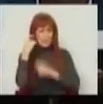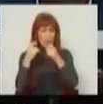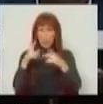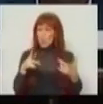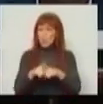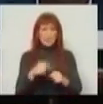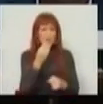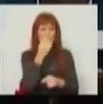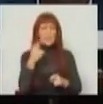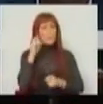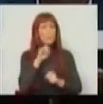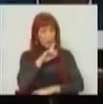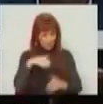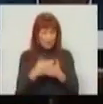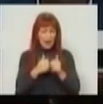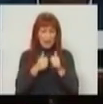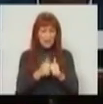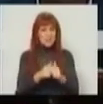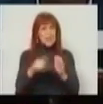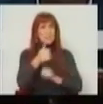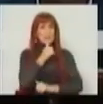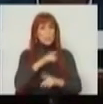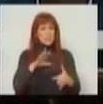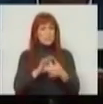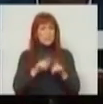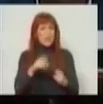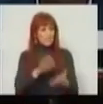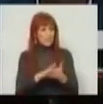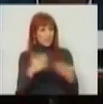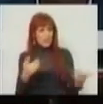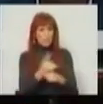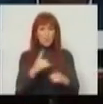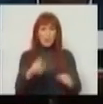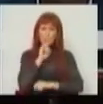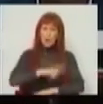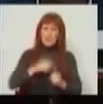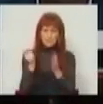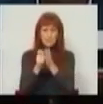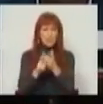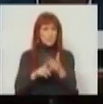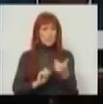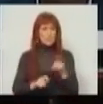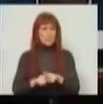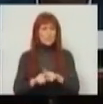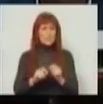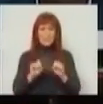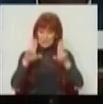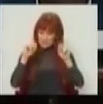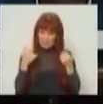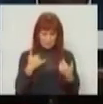constitui uma oportunidade para o cumprimento das medidas profiláticas em vigor na medida que podem ser agendadas a desparasitação